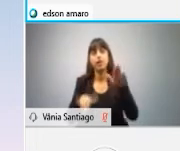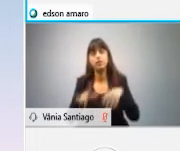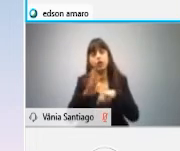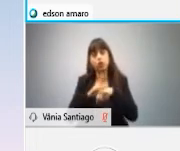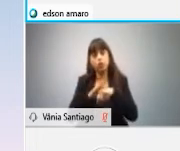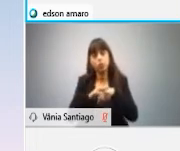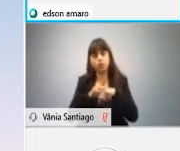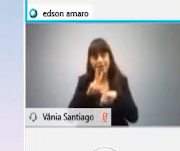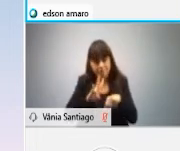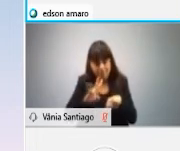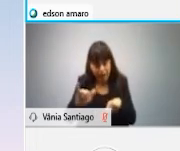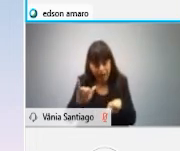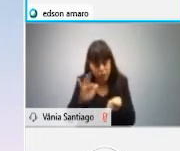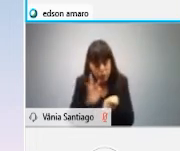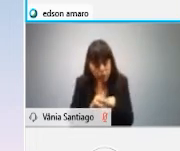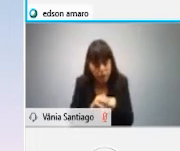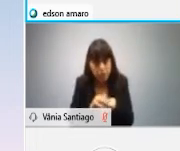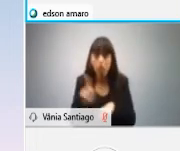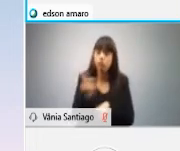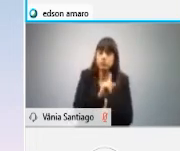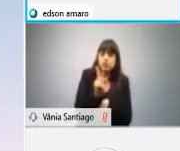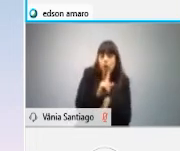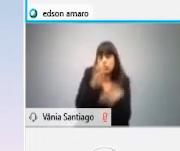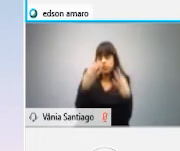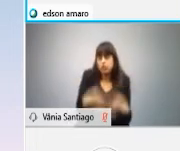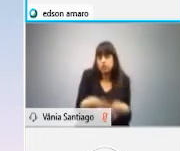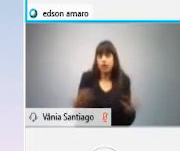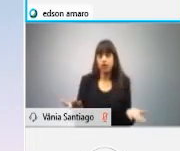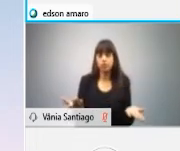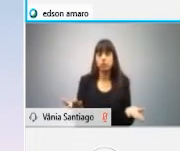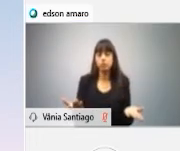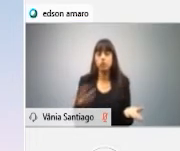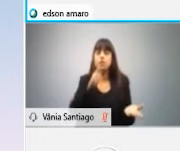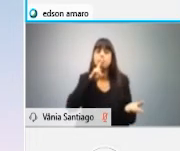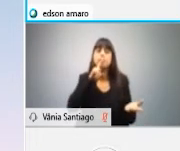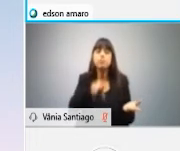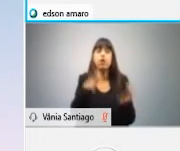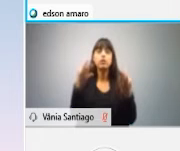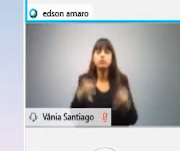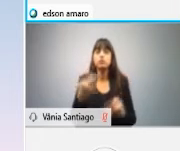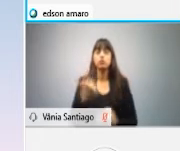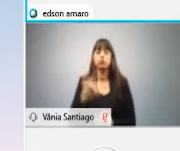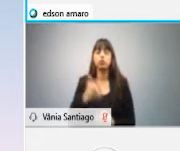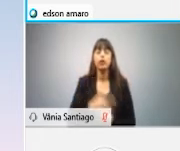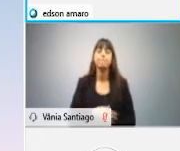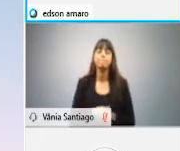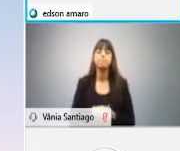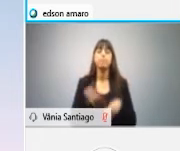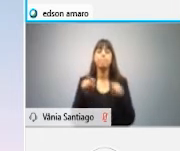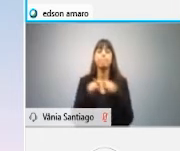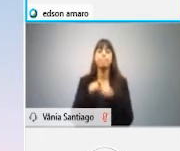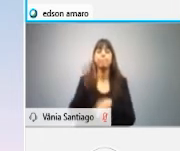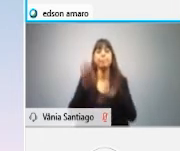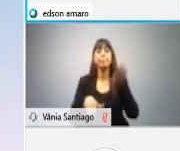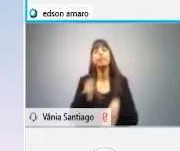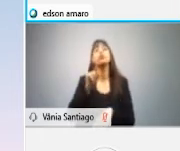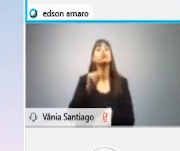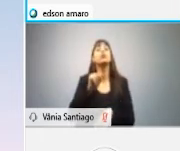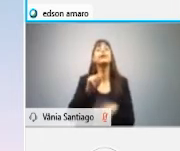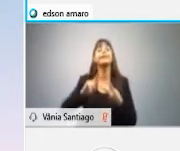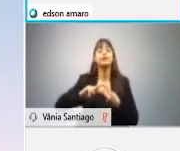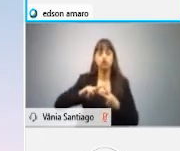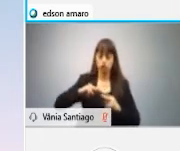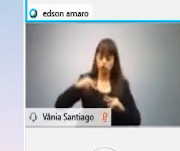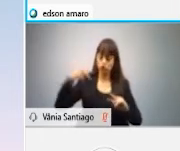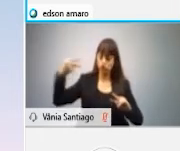o indivíduo vai desenvolver essa doença. Isso também é uma questão muito importante de ser levada em conta. Uma vez que você expressou seus genes, as proteínas